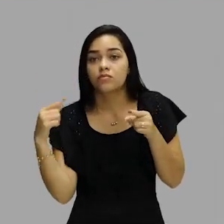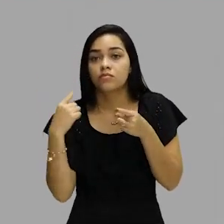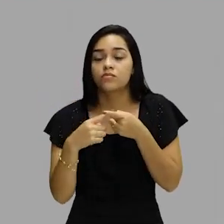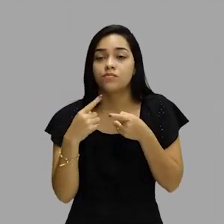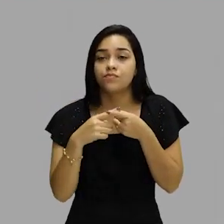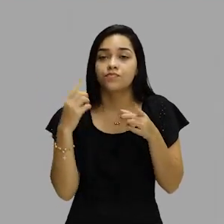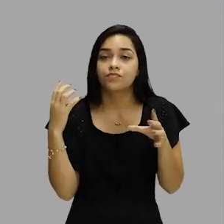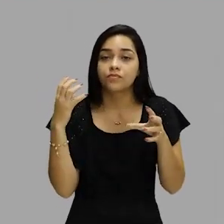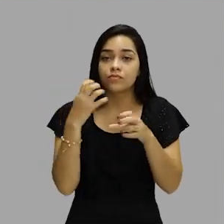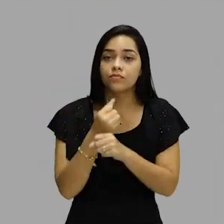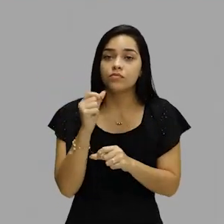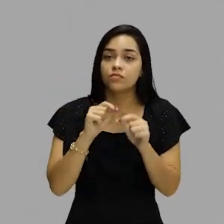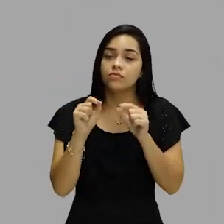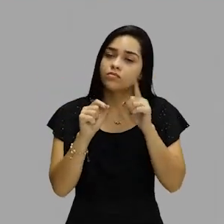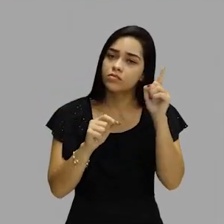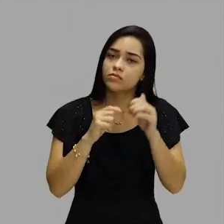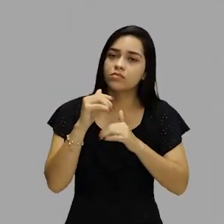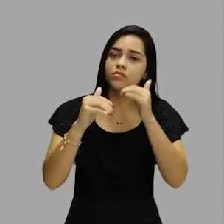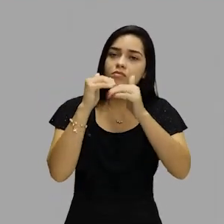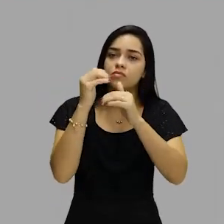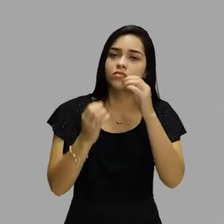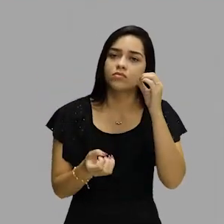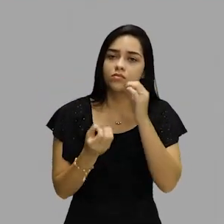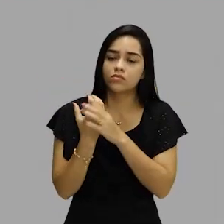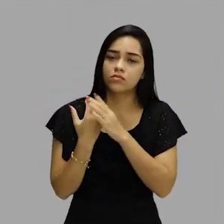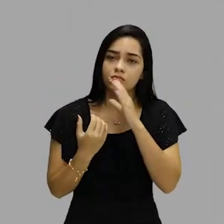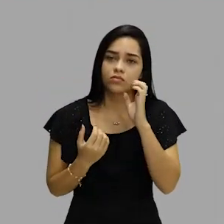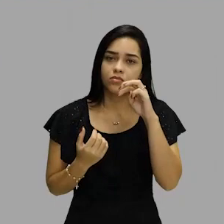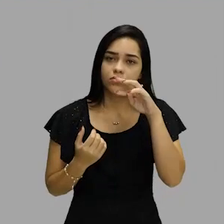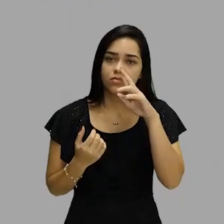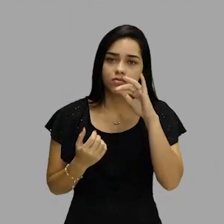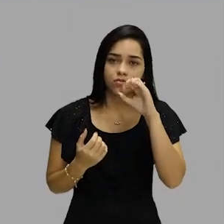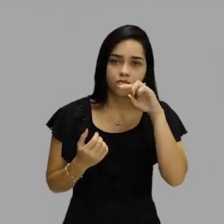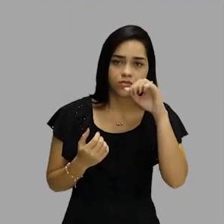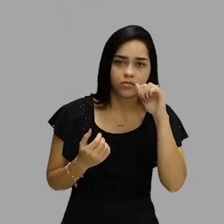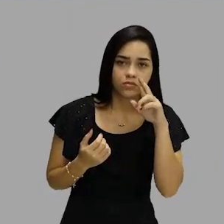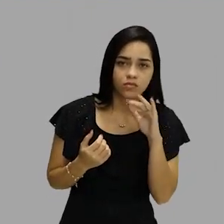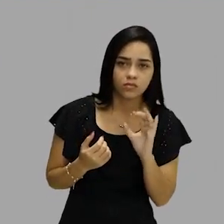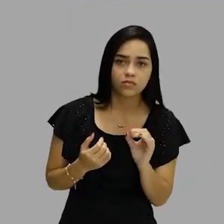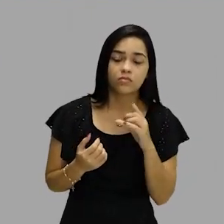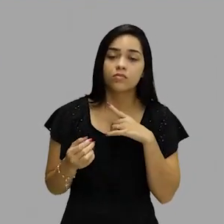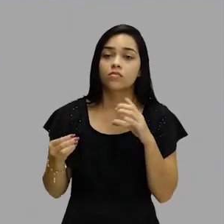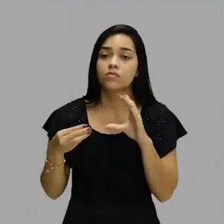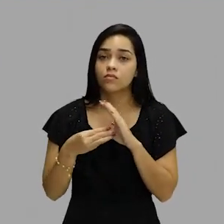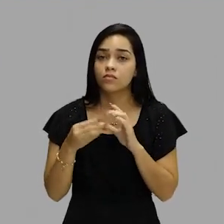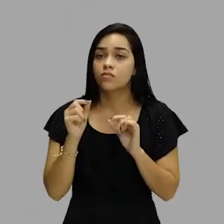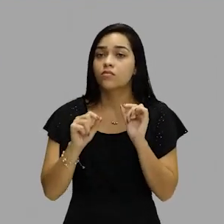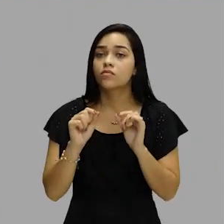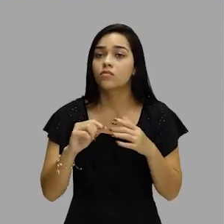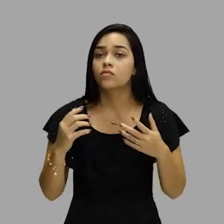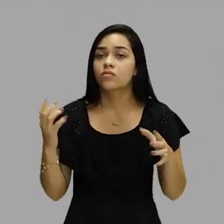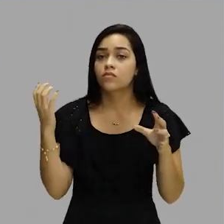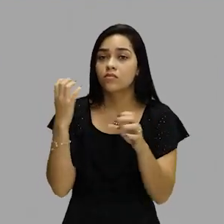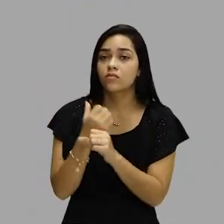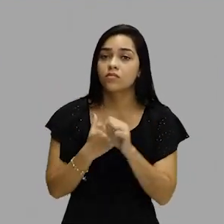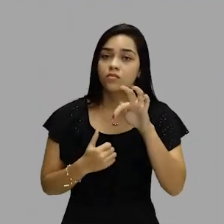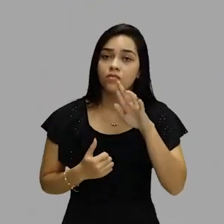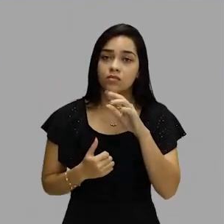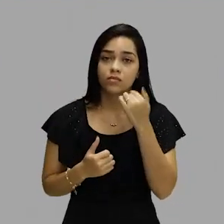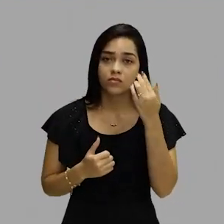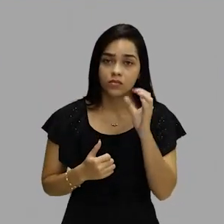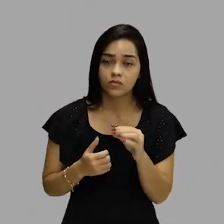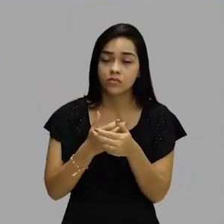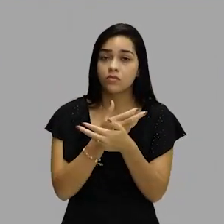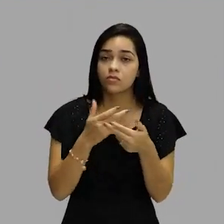é resultado, lá no processo de formação embrionário, essas células aqui, elas são resultado da fusão de